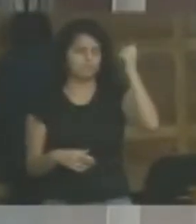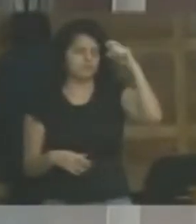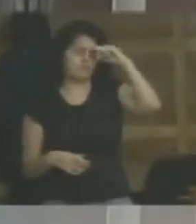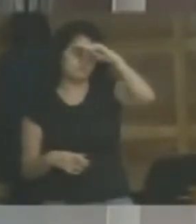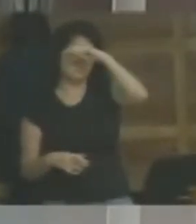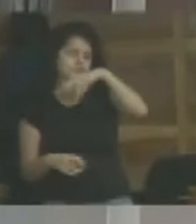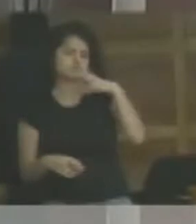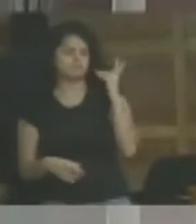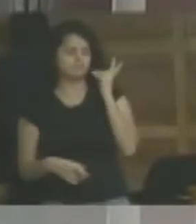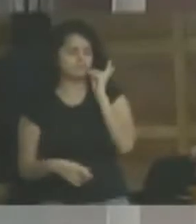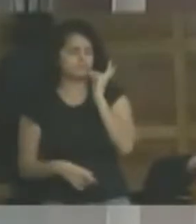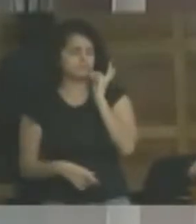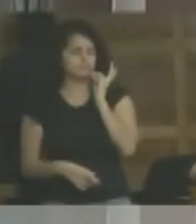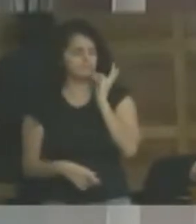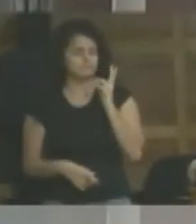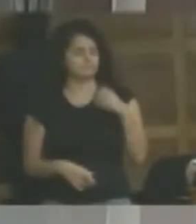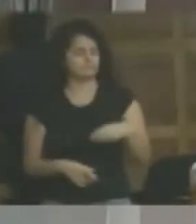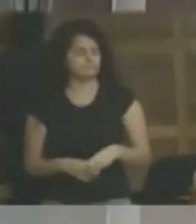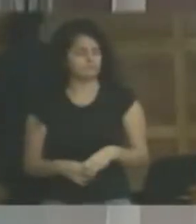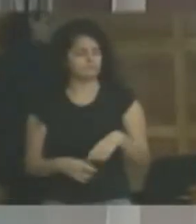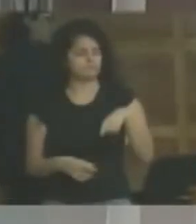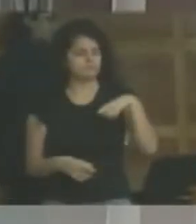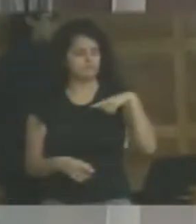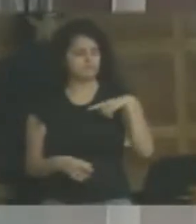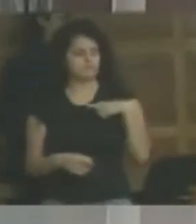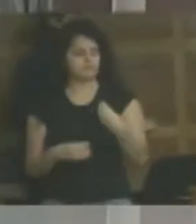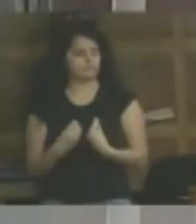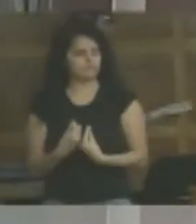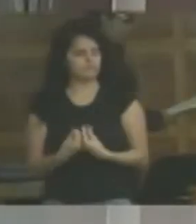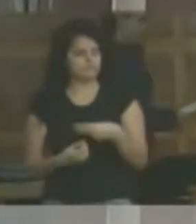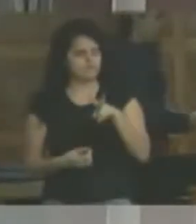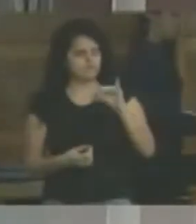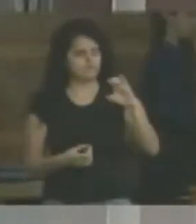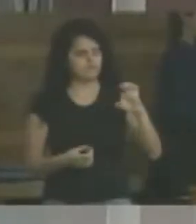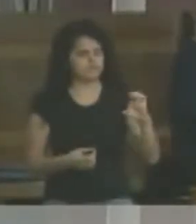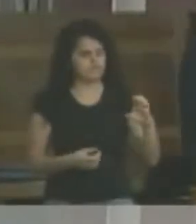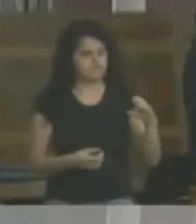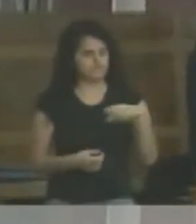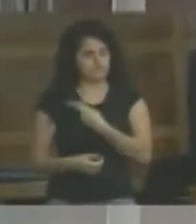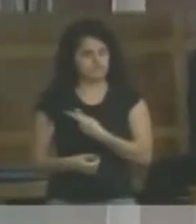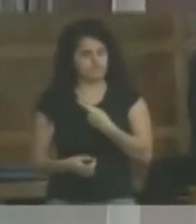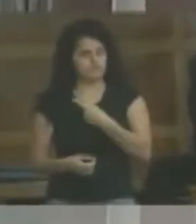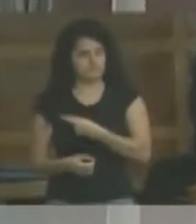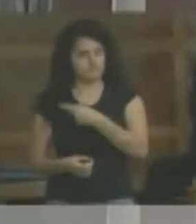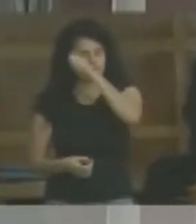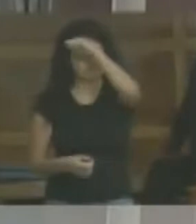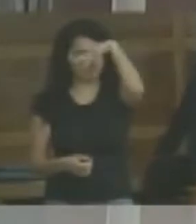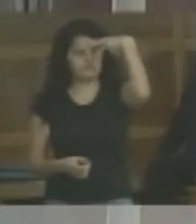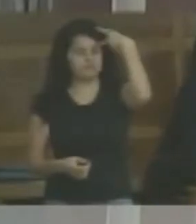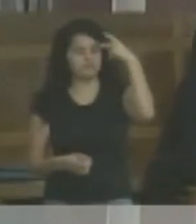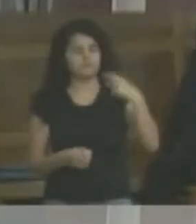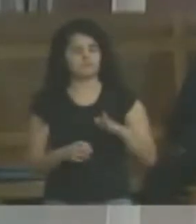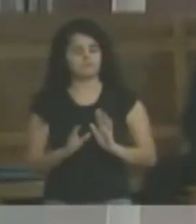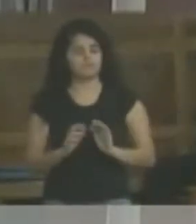vereador, né? Teve a oportunidade de ser vice-prefeito e fazer realmente algo para essa cidade e não